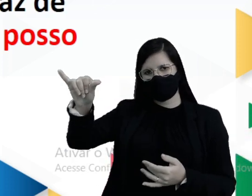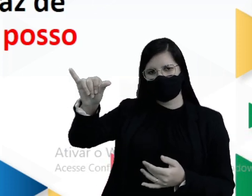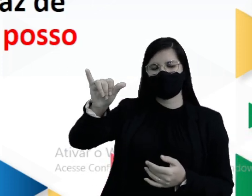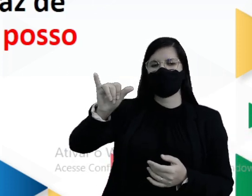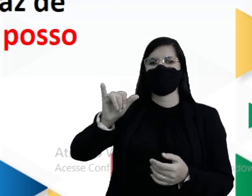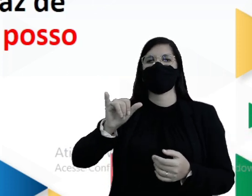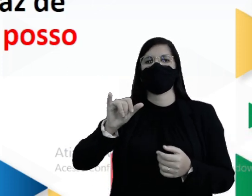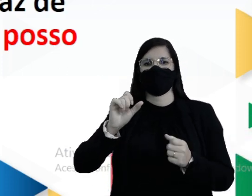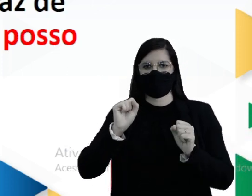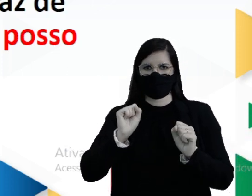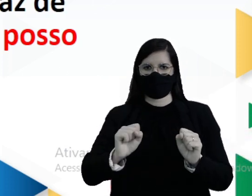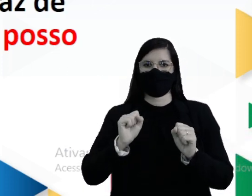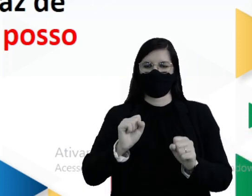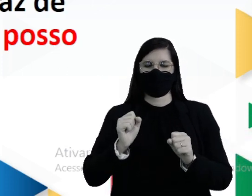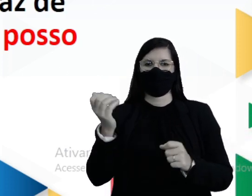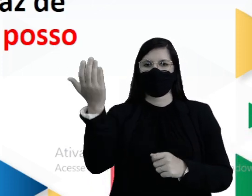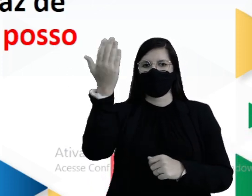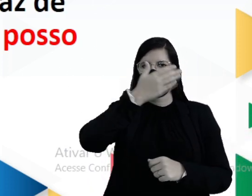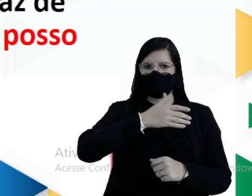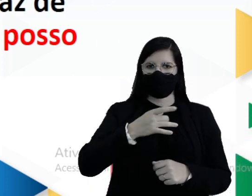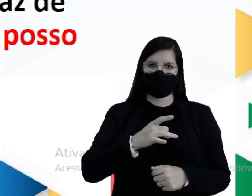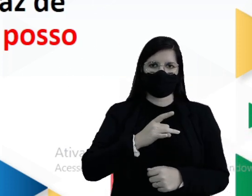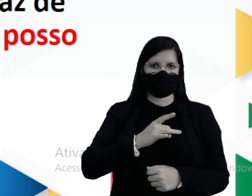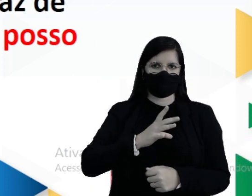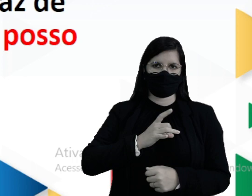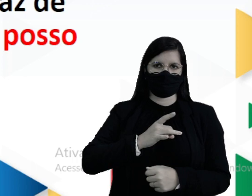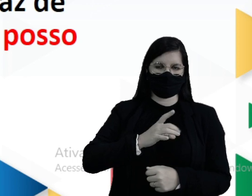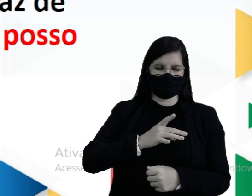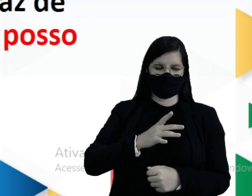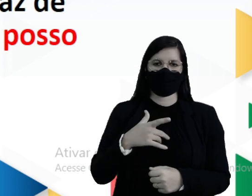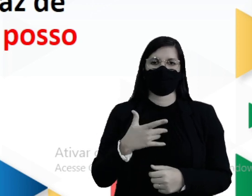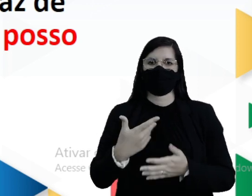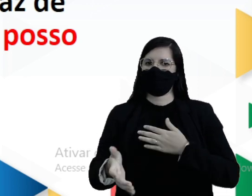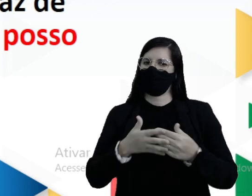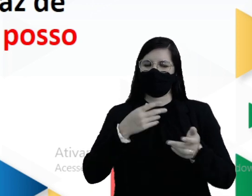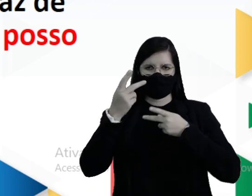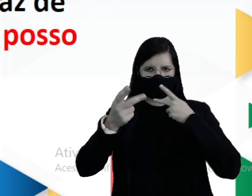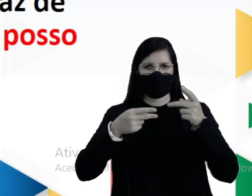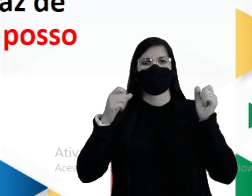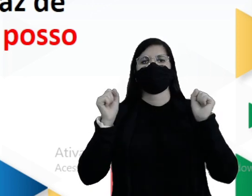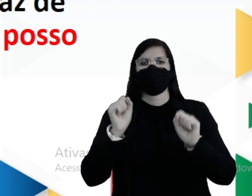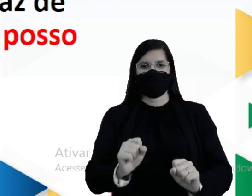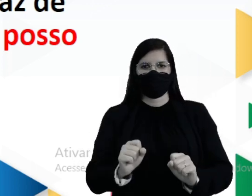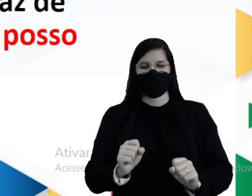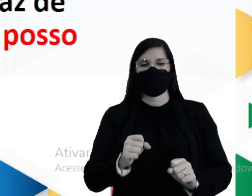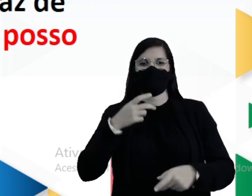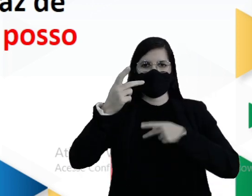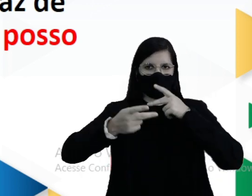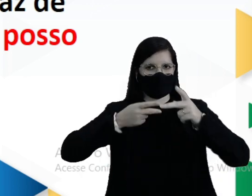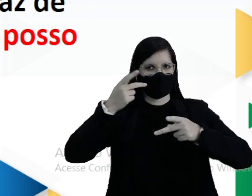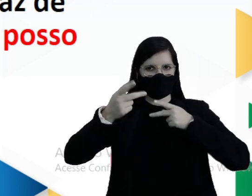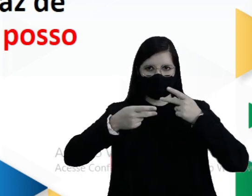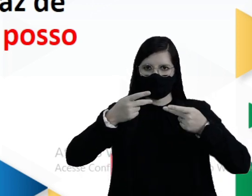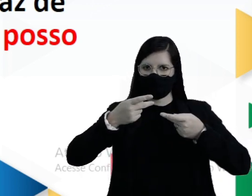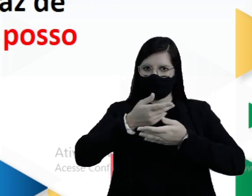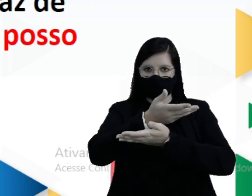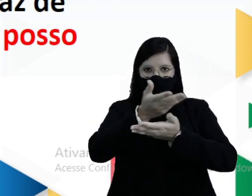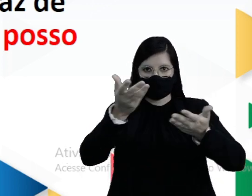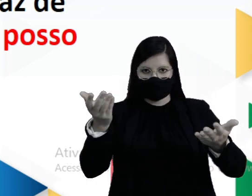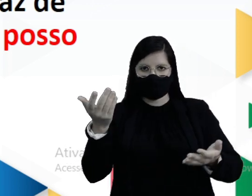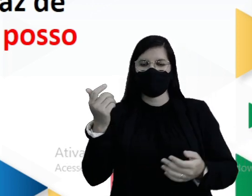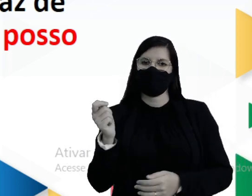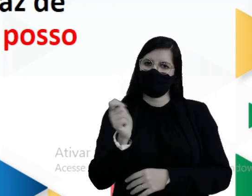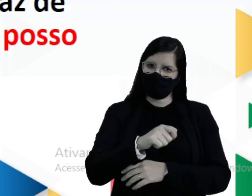reforçar ainda mais. Sinta o medo, mas fale de qualquer maneira. Quanto mais você falar em público, mais